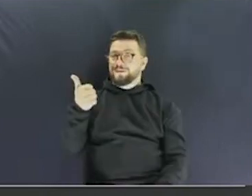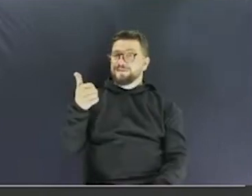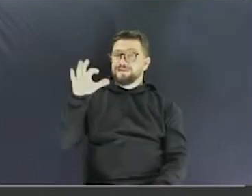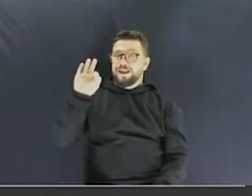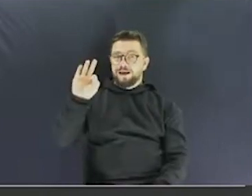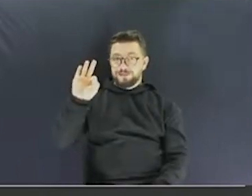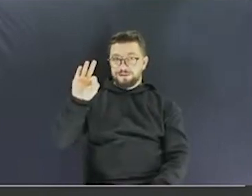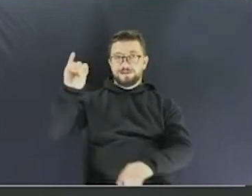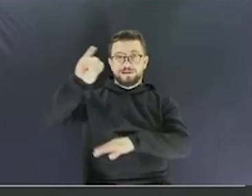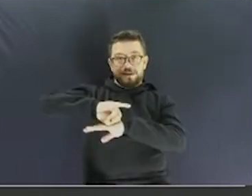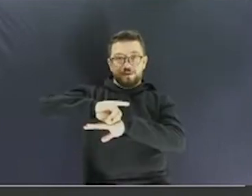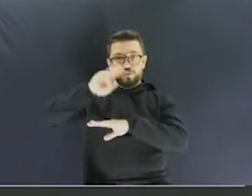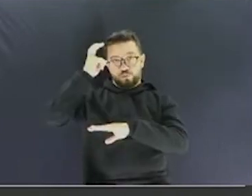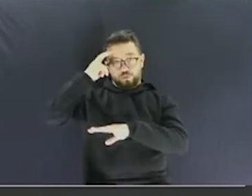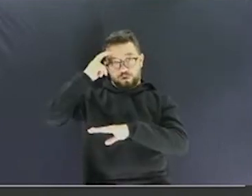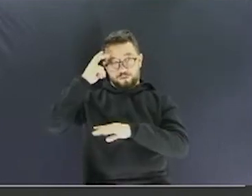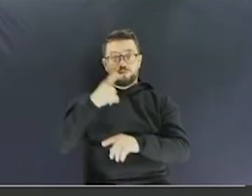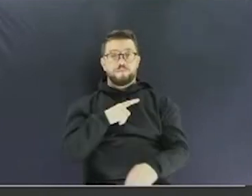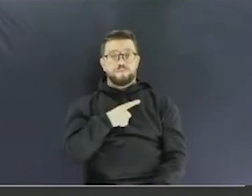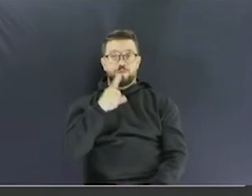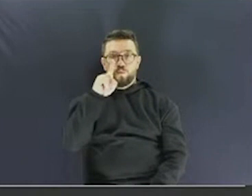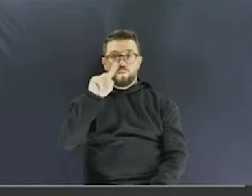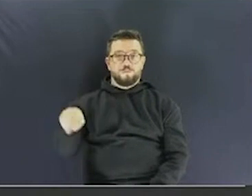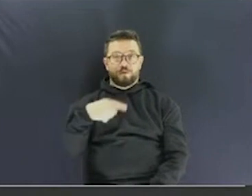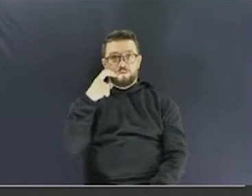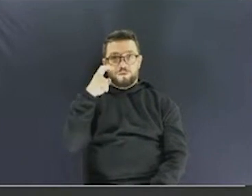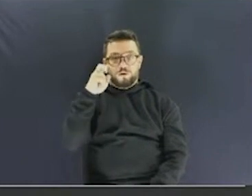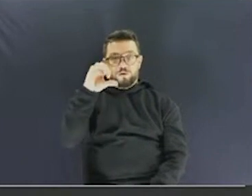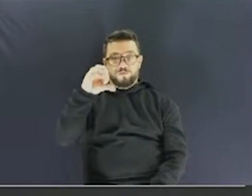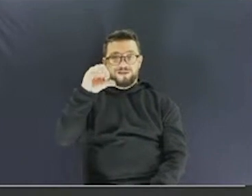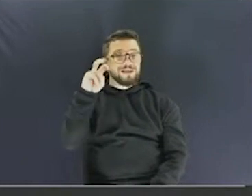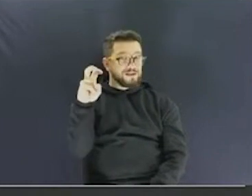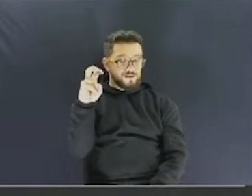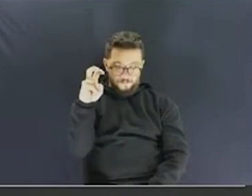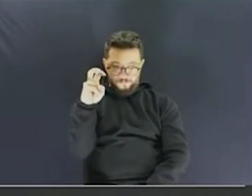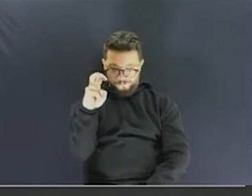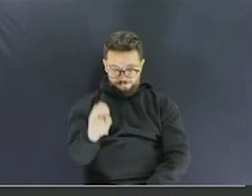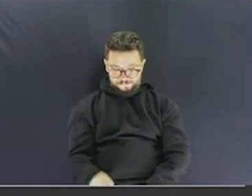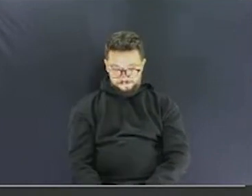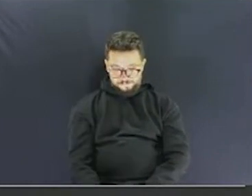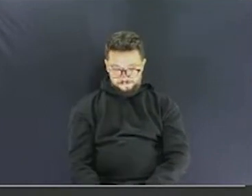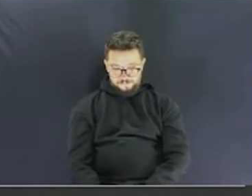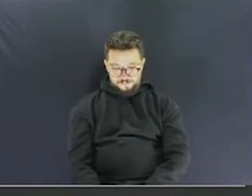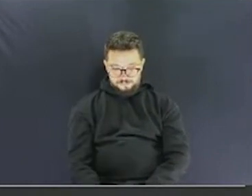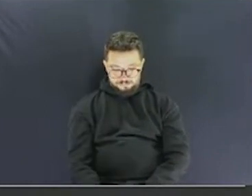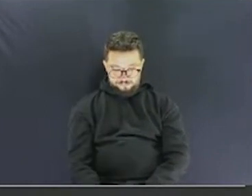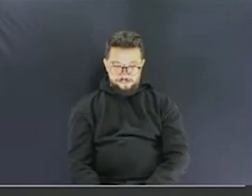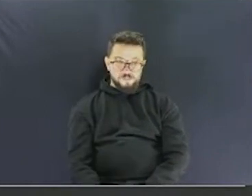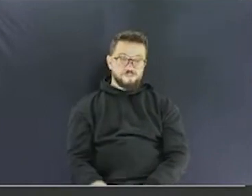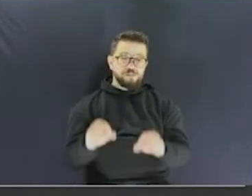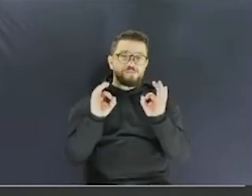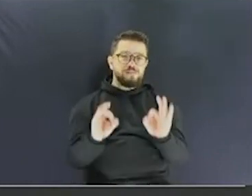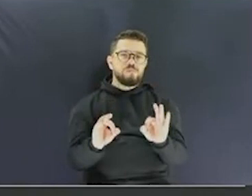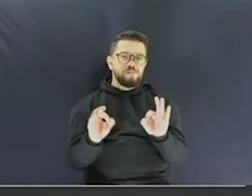já chegamos na marca de 1,95. Entregando os próximos que estão previstos, com certeza a gente consegue